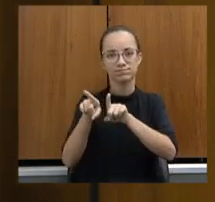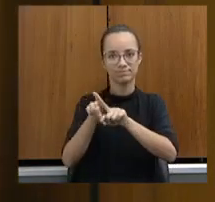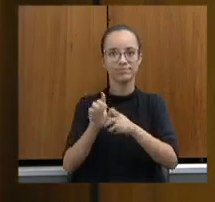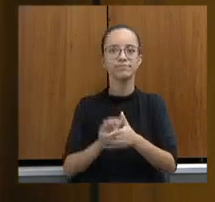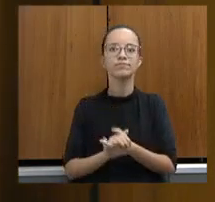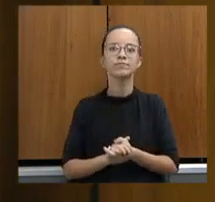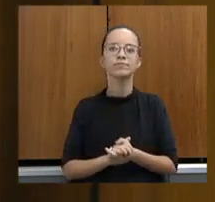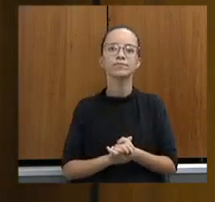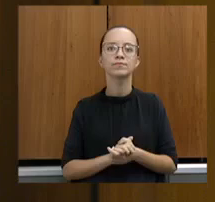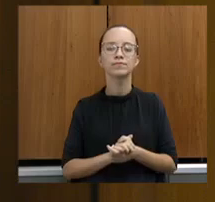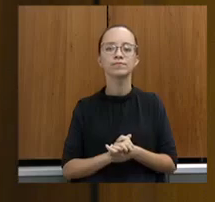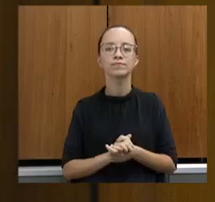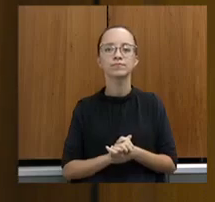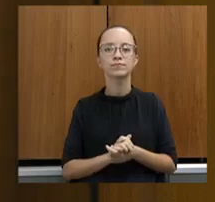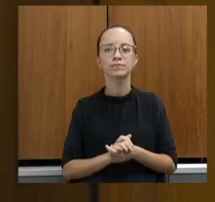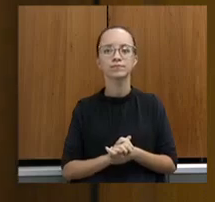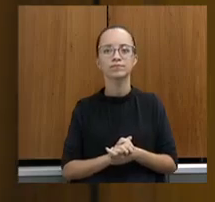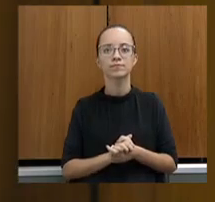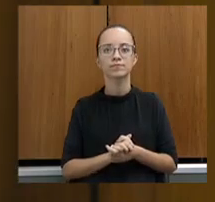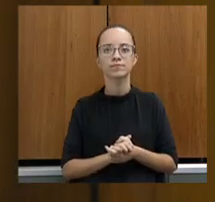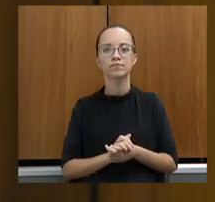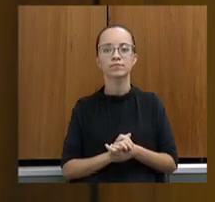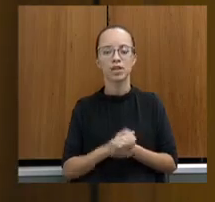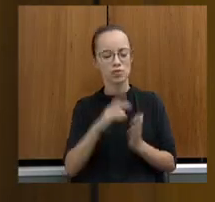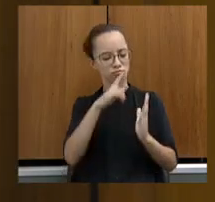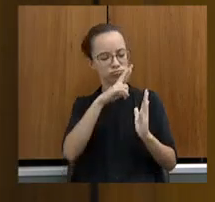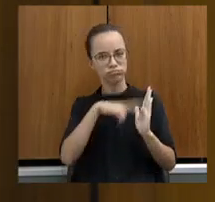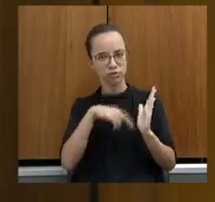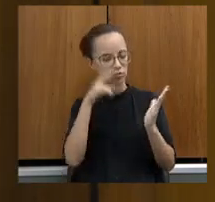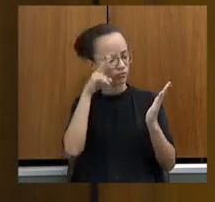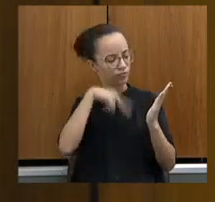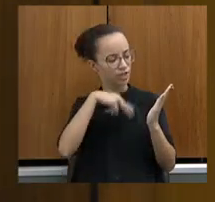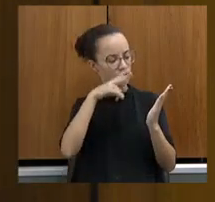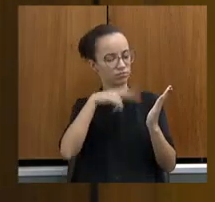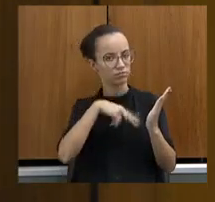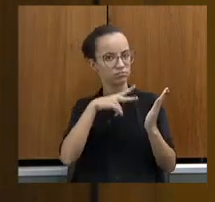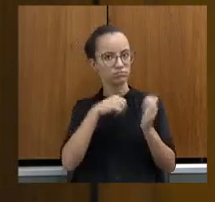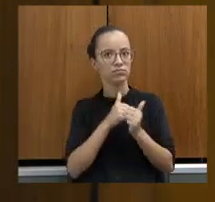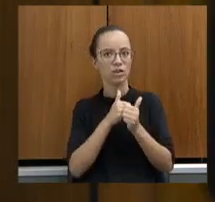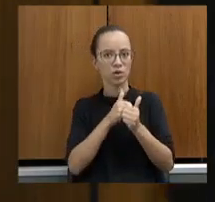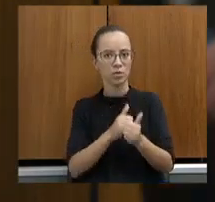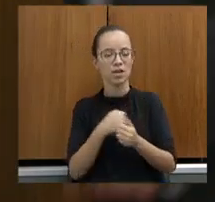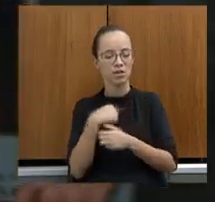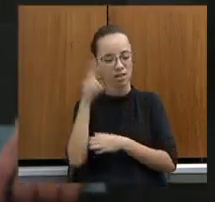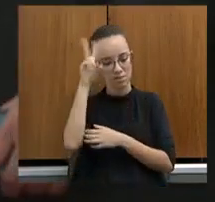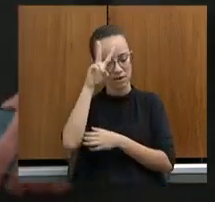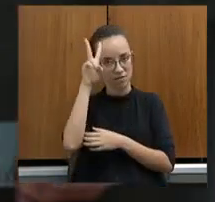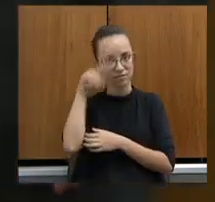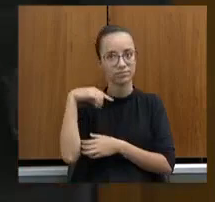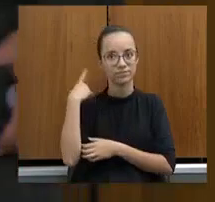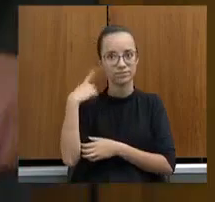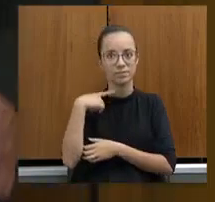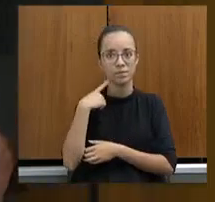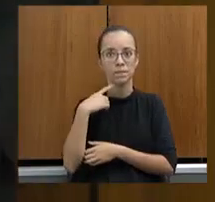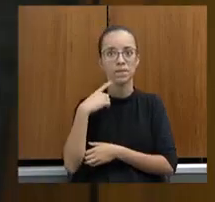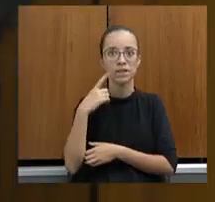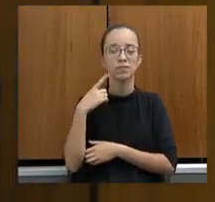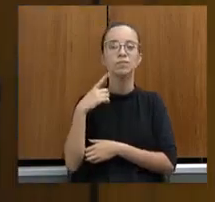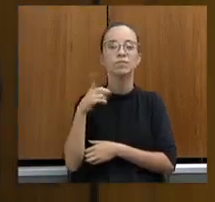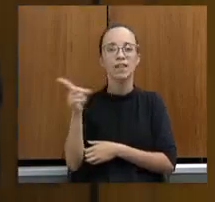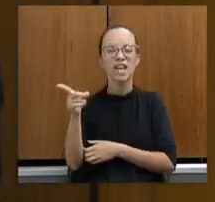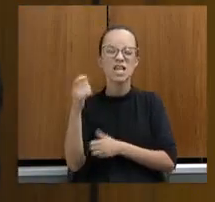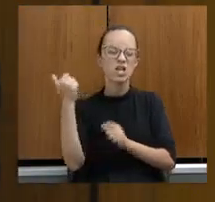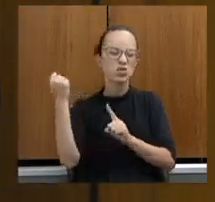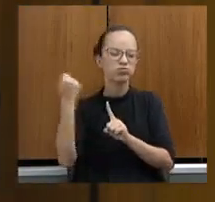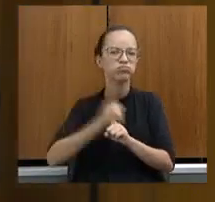eu fiquei eu vendo o relatório acompanhando ficava lembrando dele que ele lutou muito para